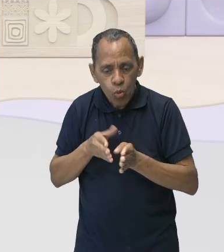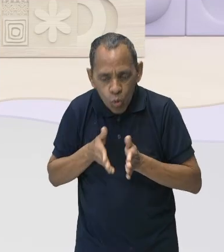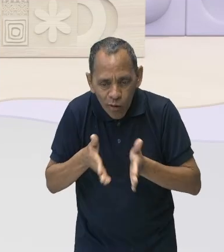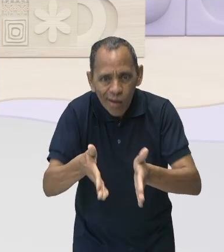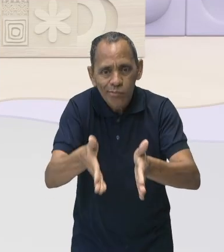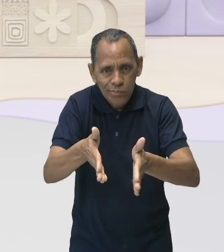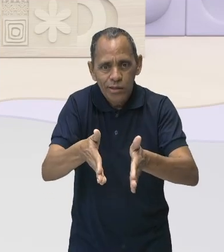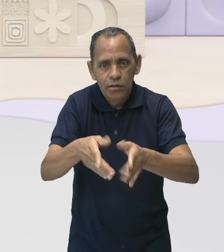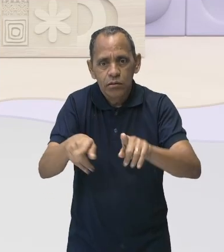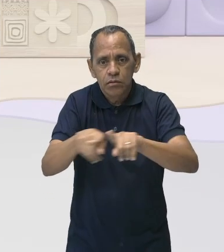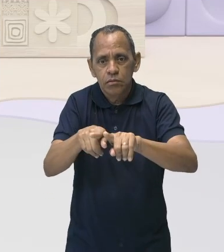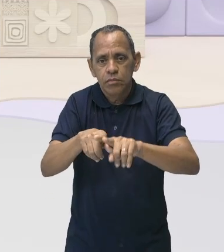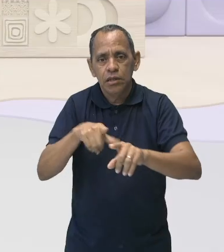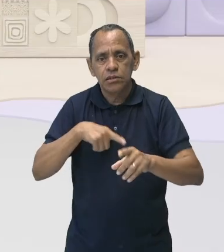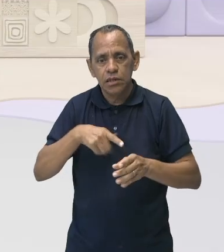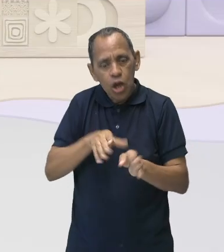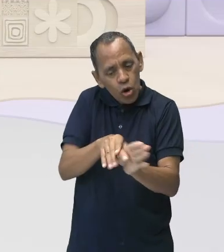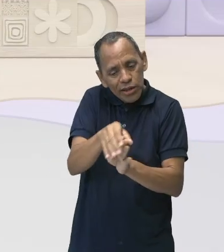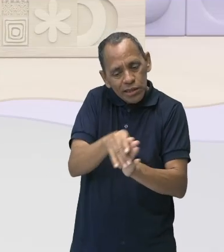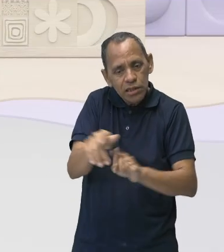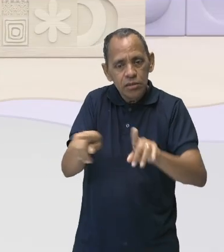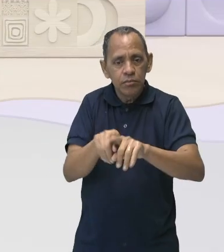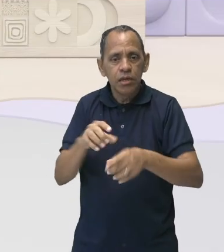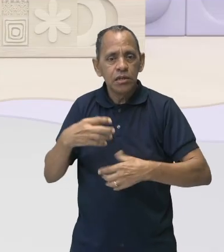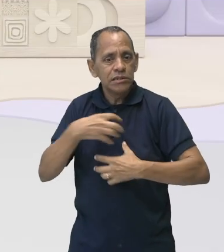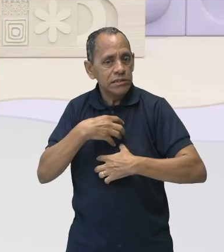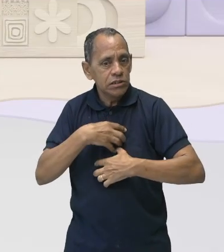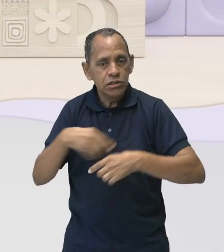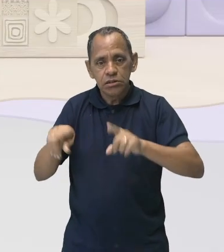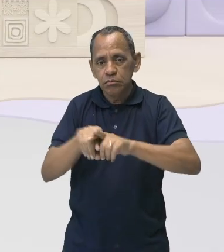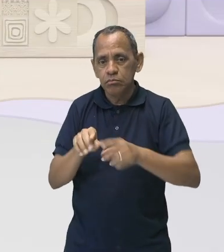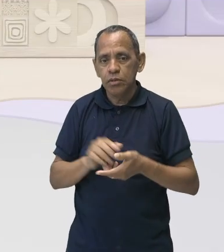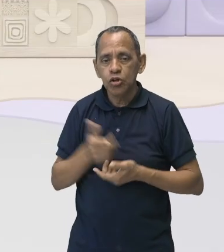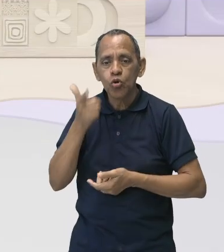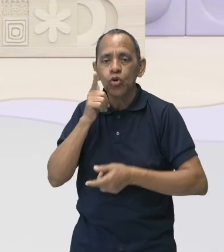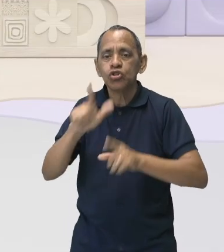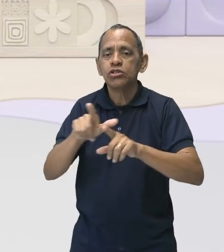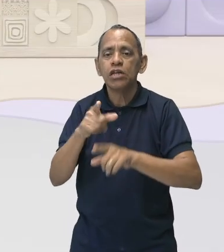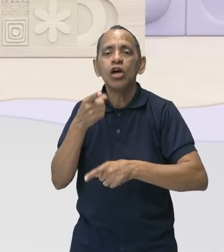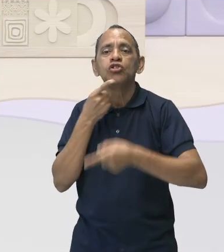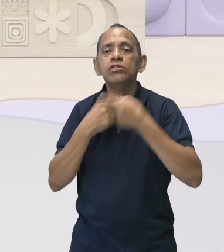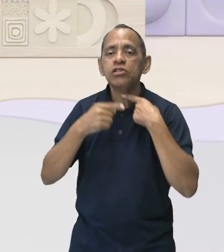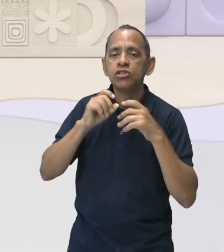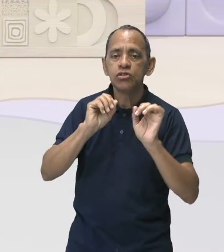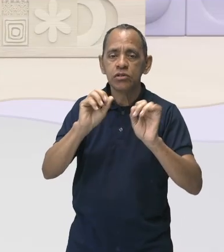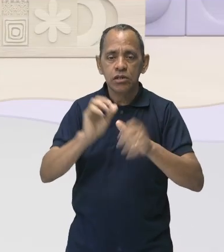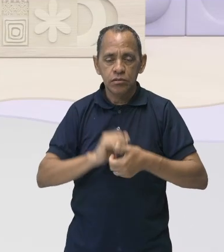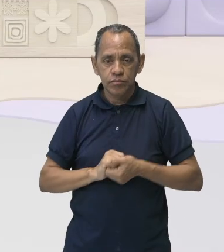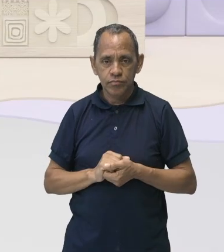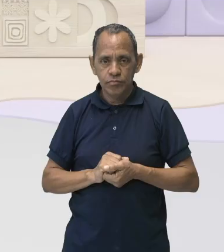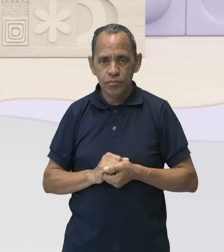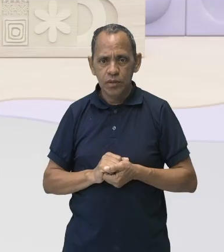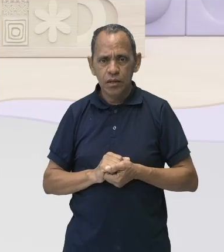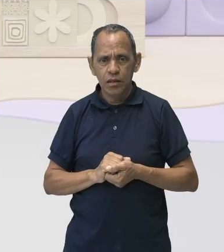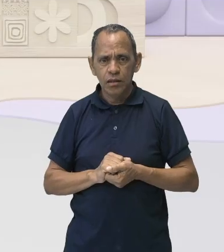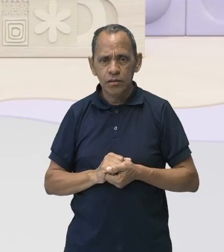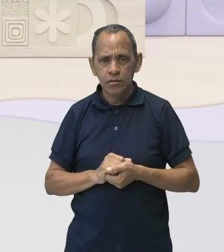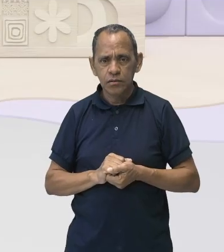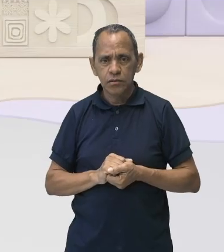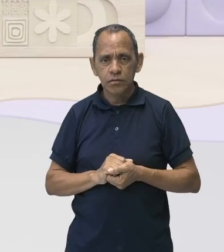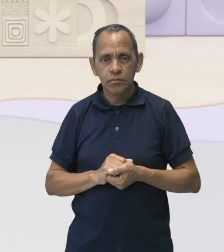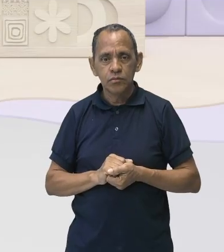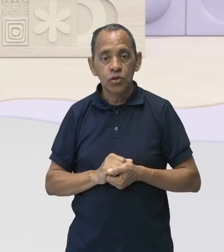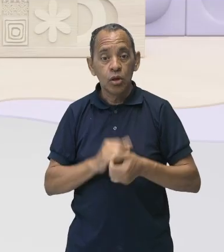com sentido e vai ser um conquistar o que se deseja. Mas conquistar o que se deseja